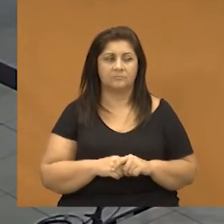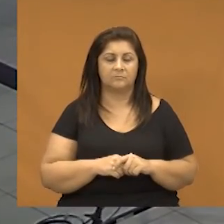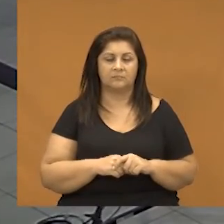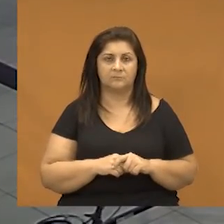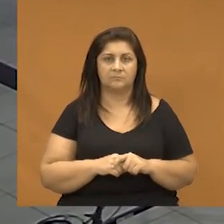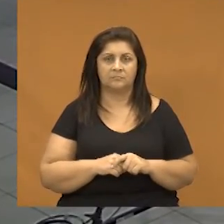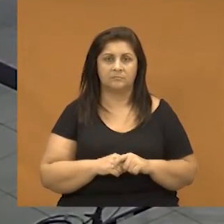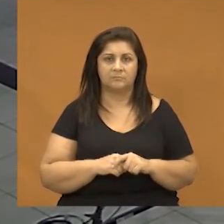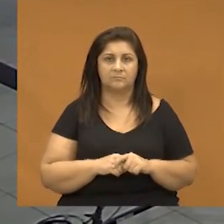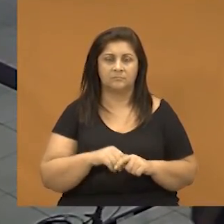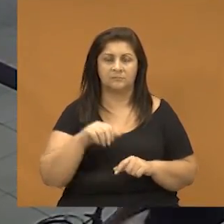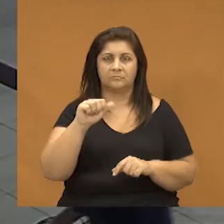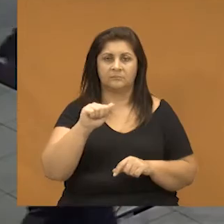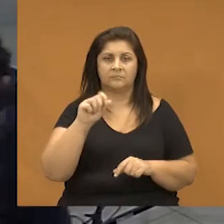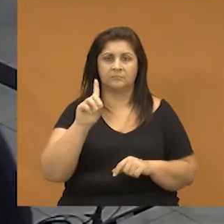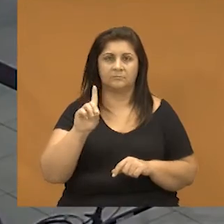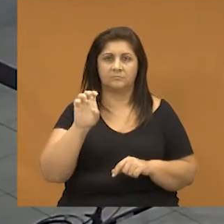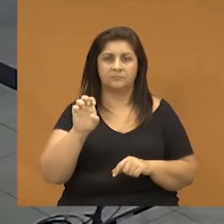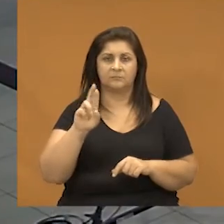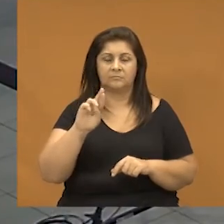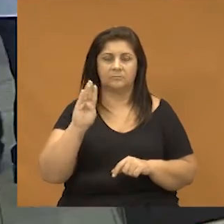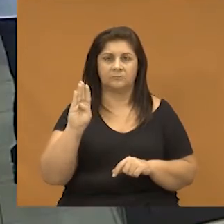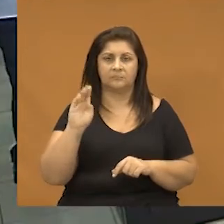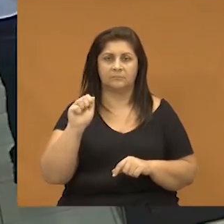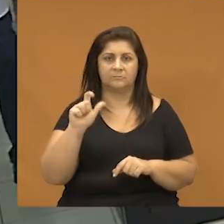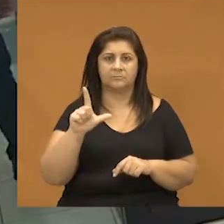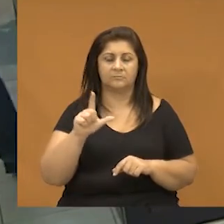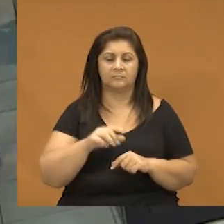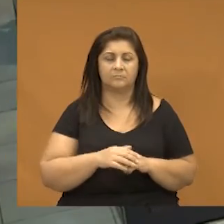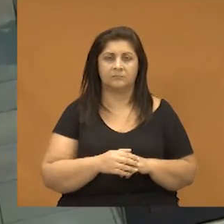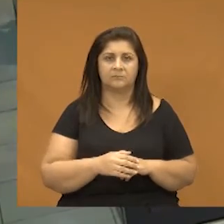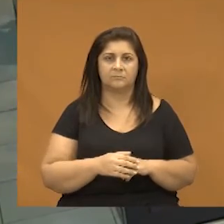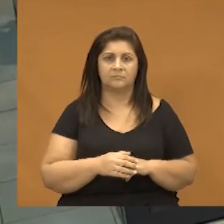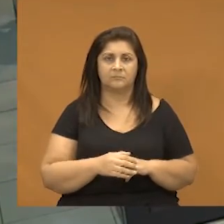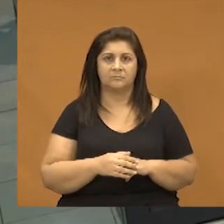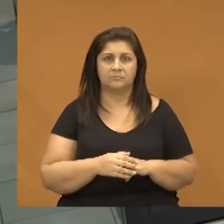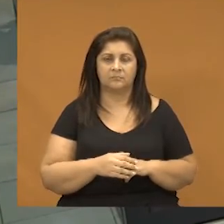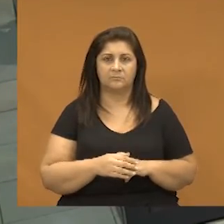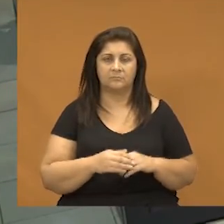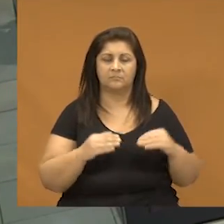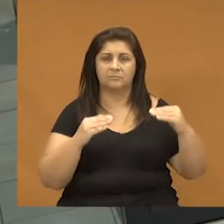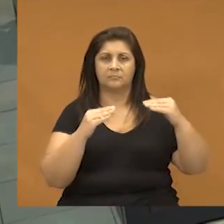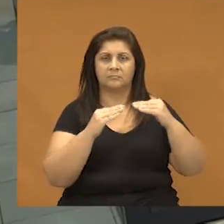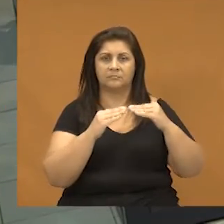Como vota o vereador Aderbal Sodré? Só justificando, meu voto é